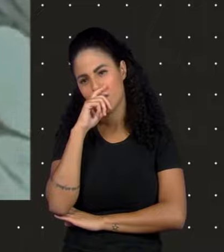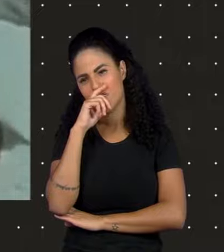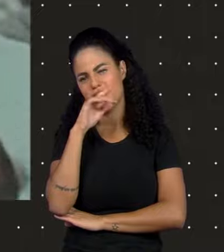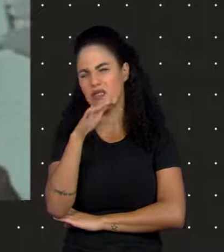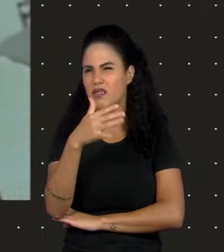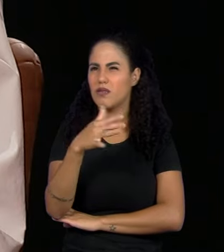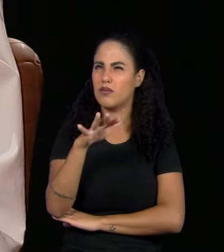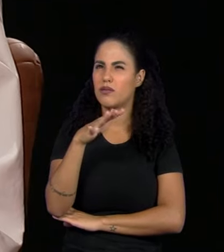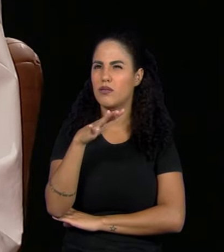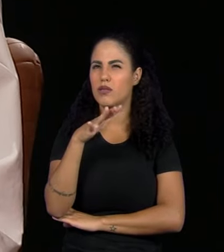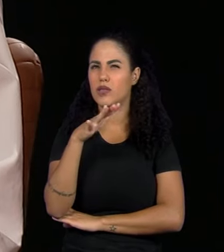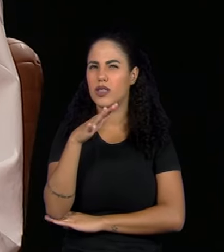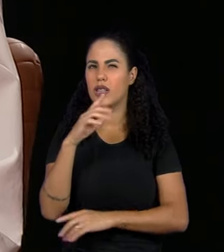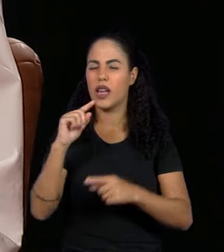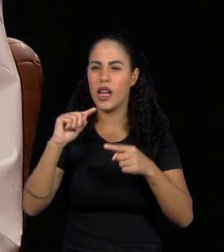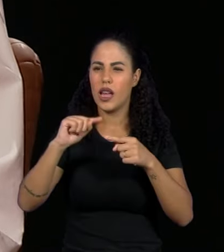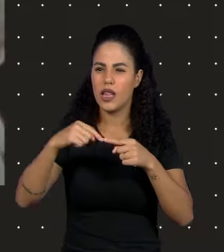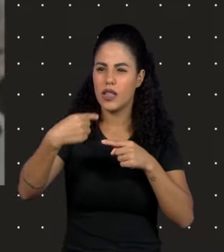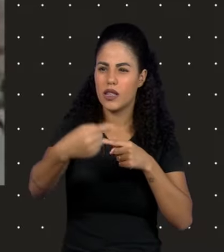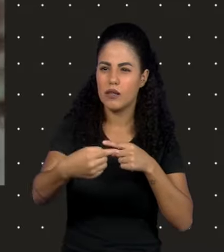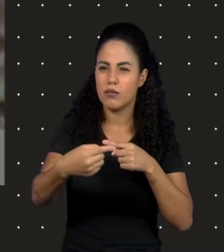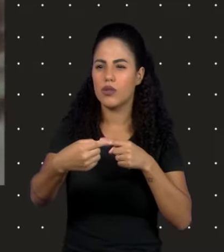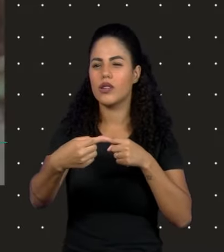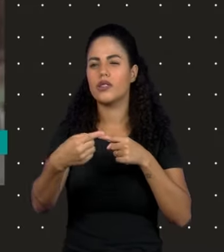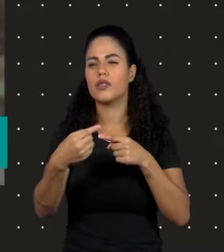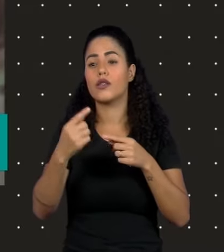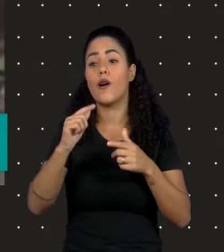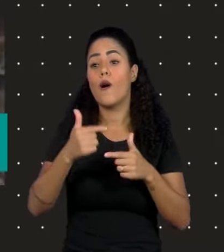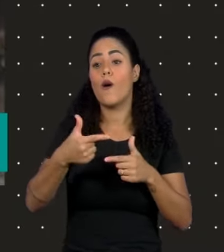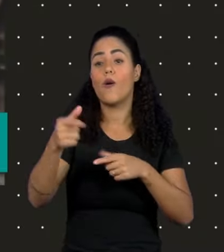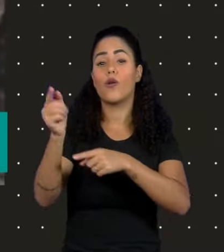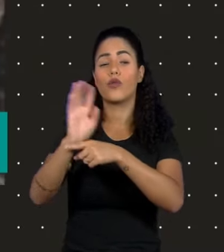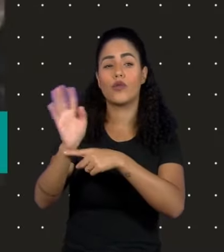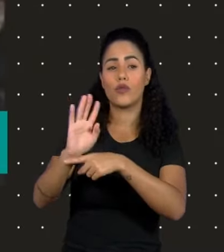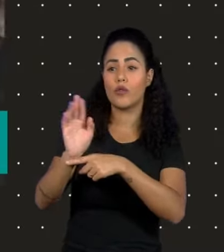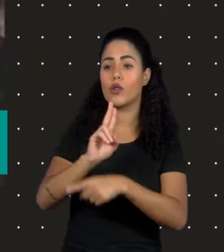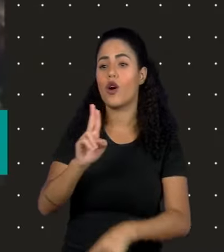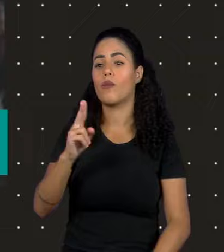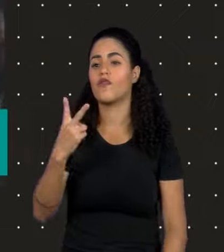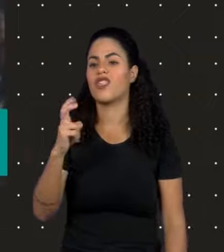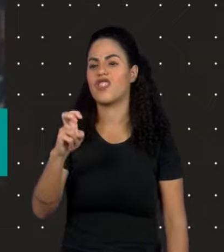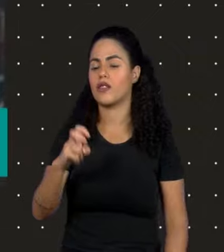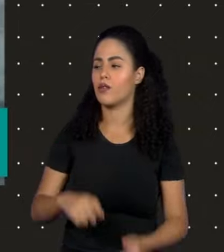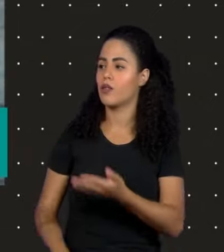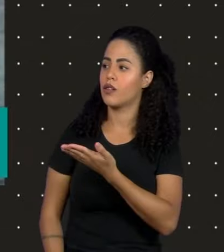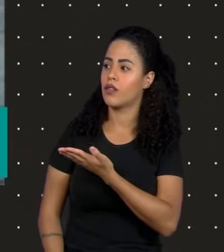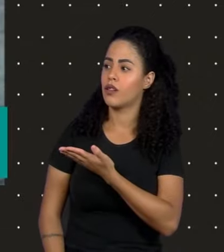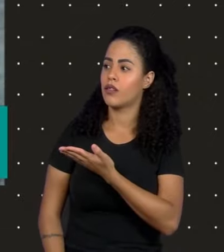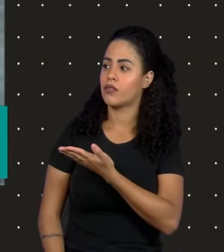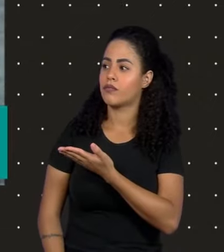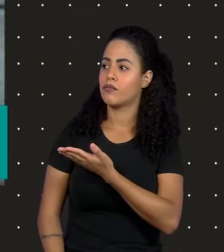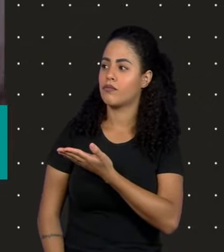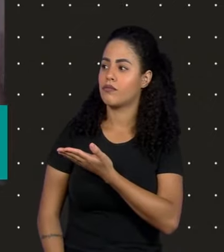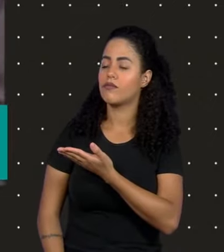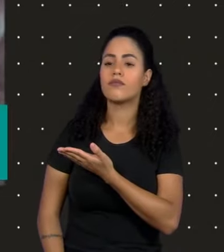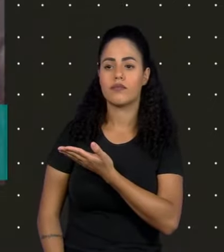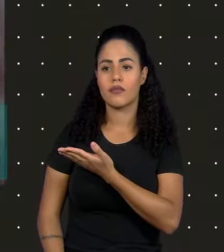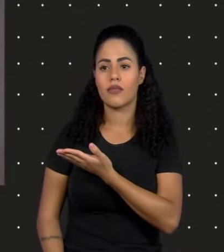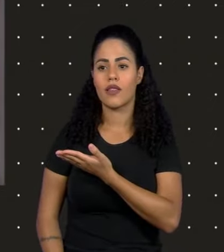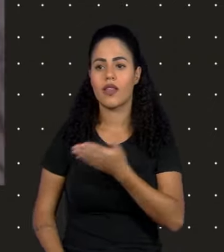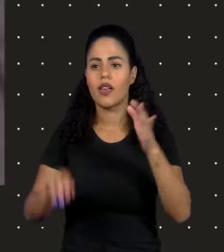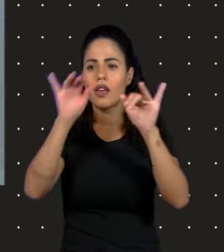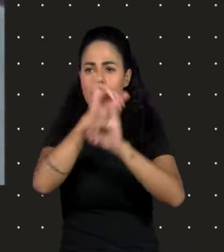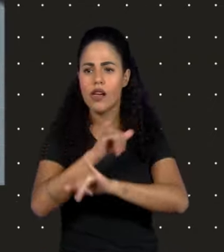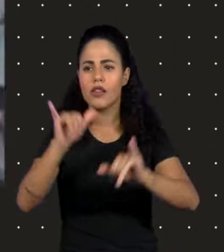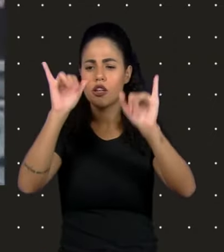porque depois, e fizemos também o 25, depois de Moçambique, né? Porque quando eu vi anunciado que seria